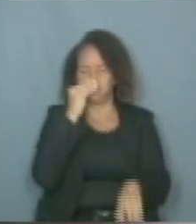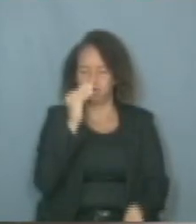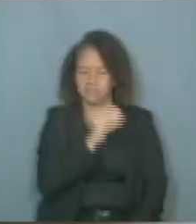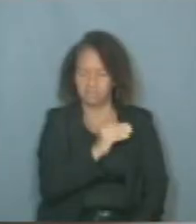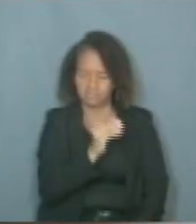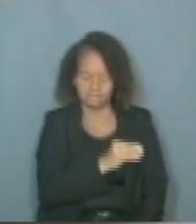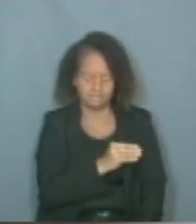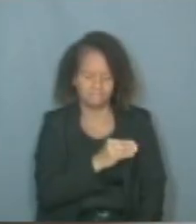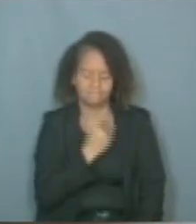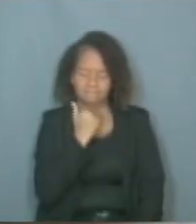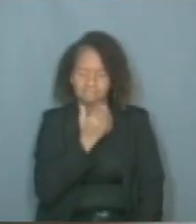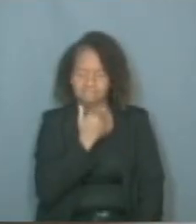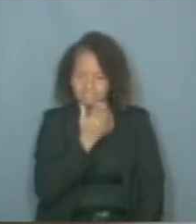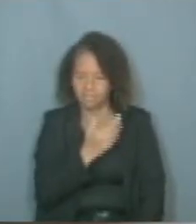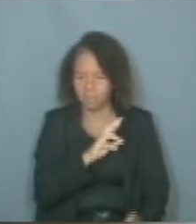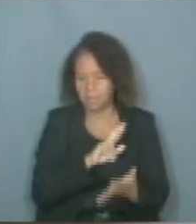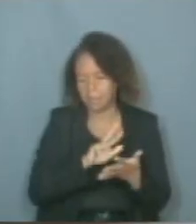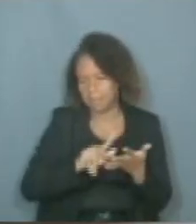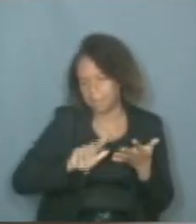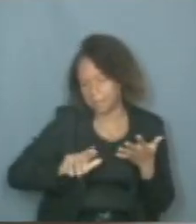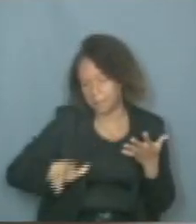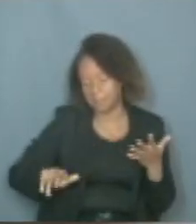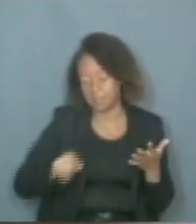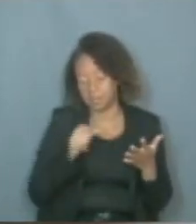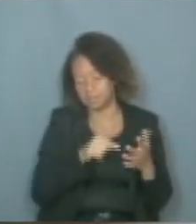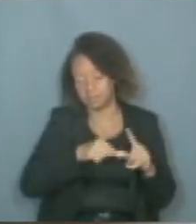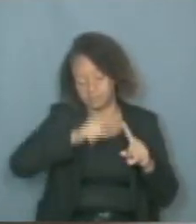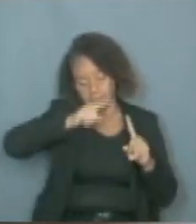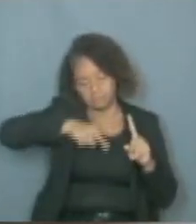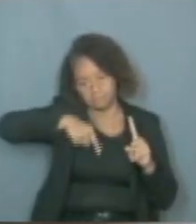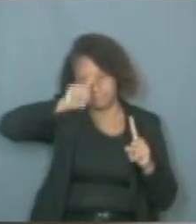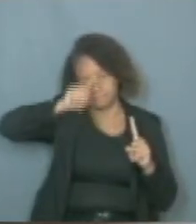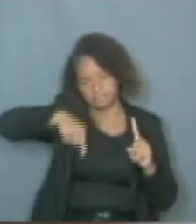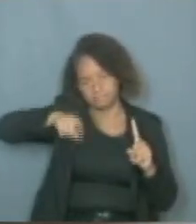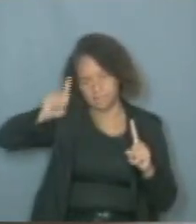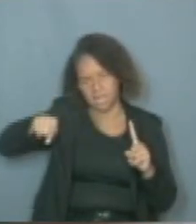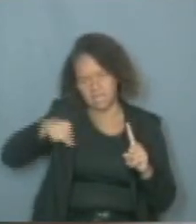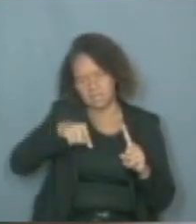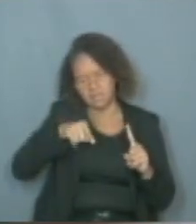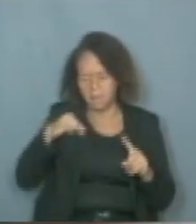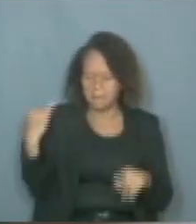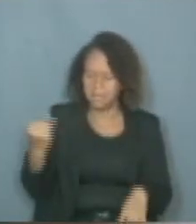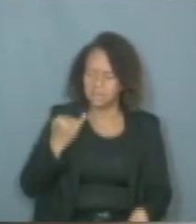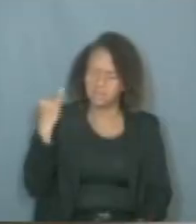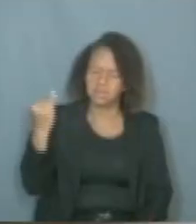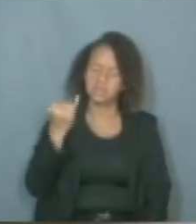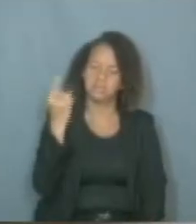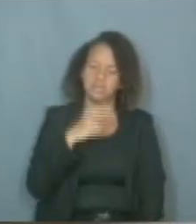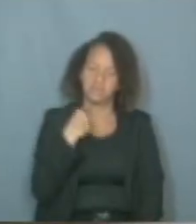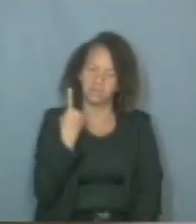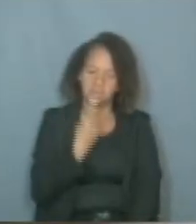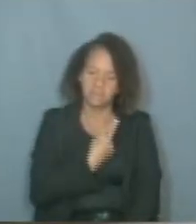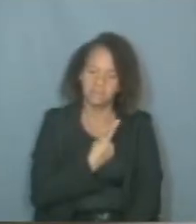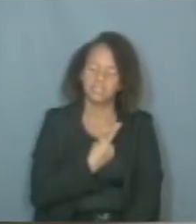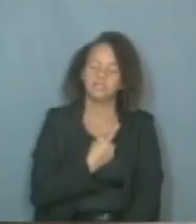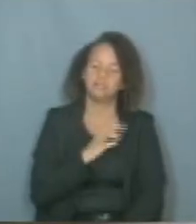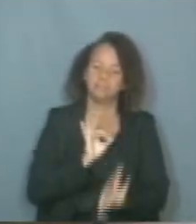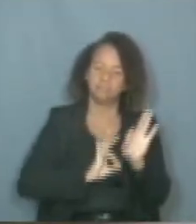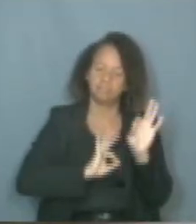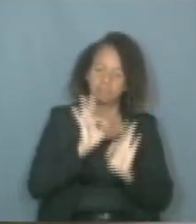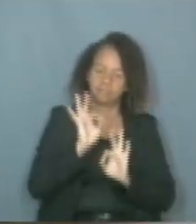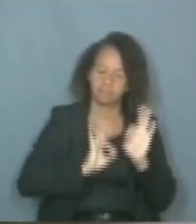negligência, o abandono, entre outros. Esses dados, eles são fundamentais para que a gente possa